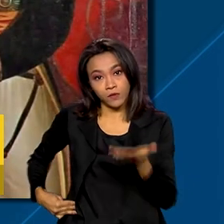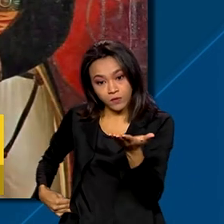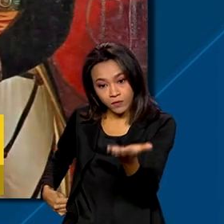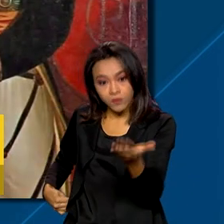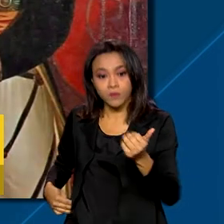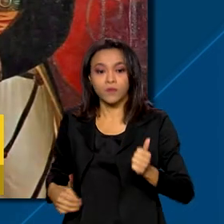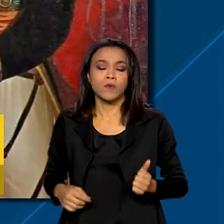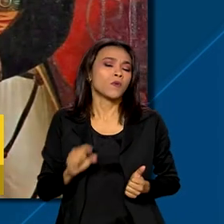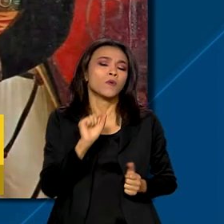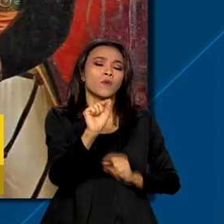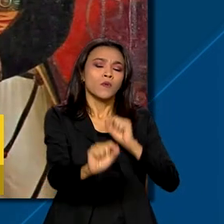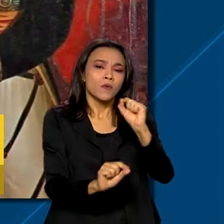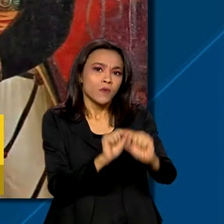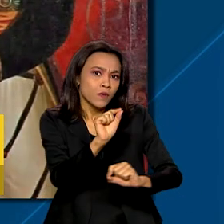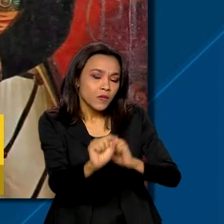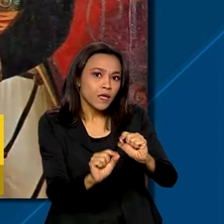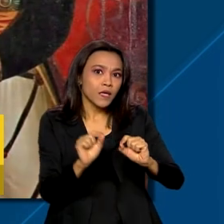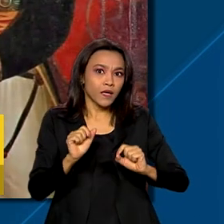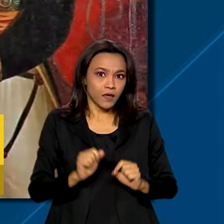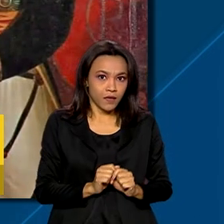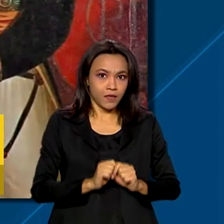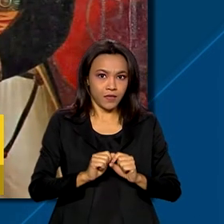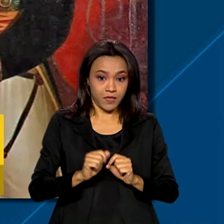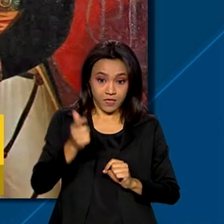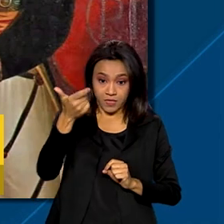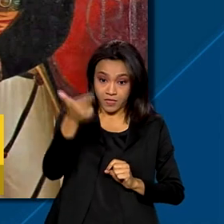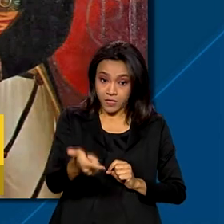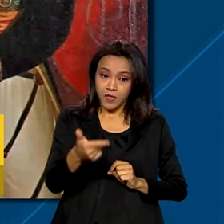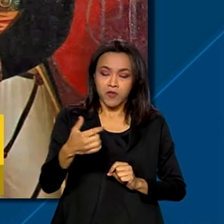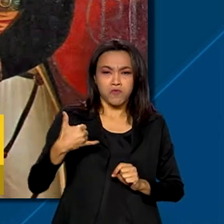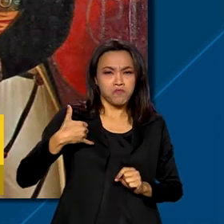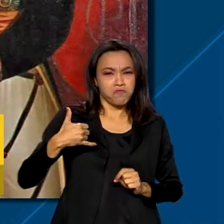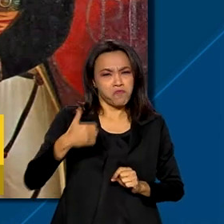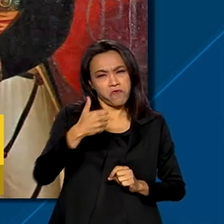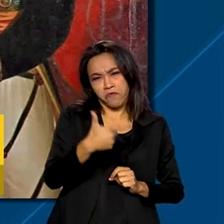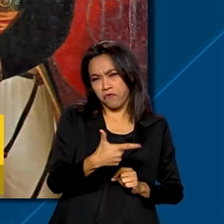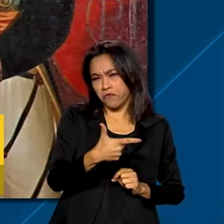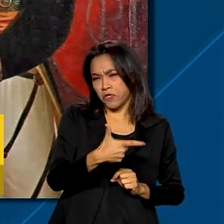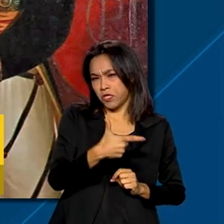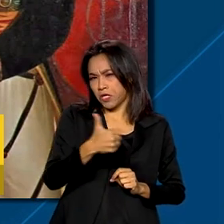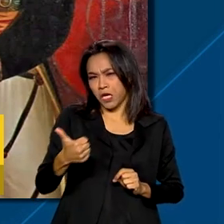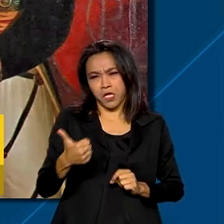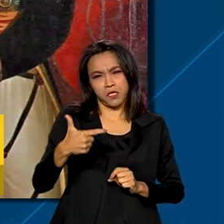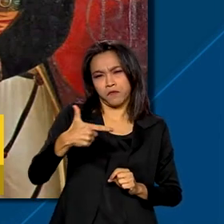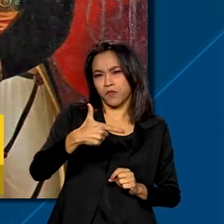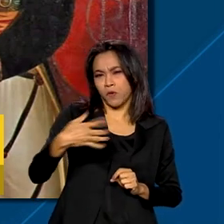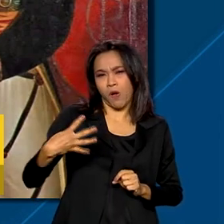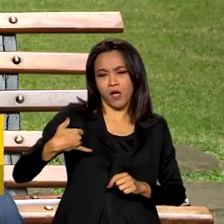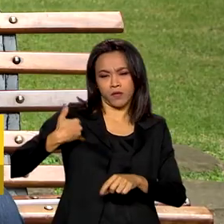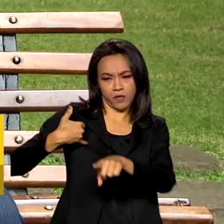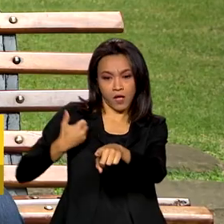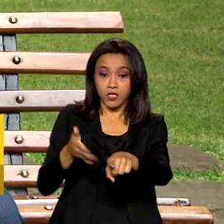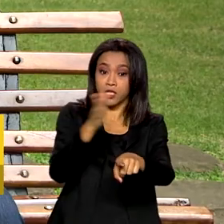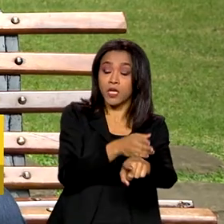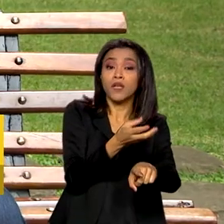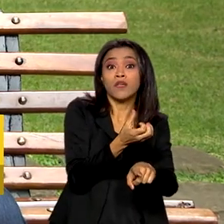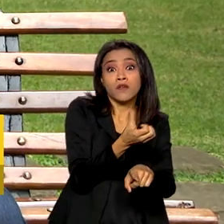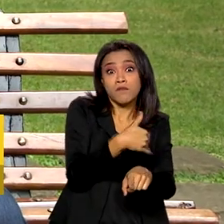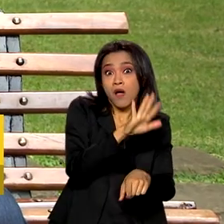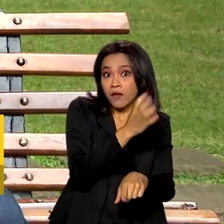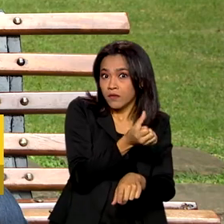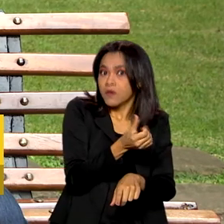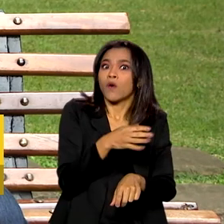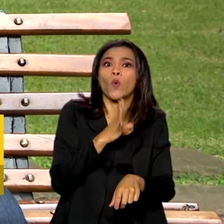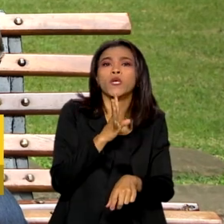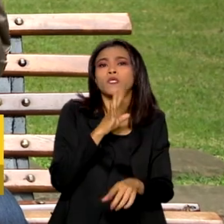com uma pessoa, imagina, Dom Pedro com 23, 24 anos e ele com 60, que conhecia o mundo todo. Ele era a pessoa